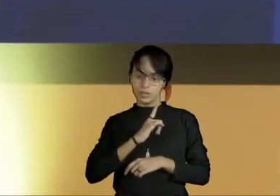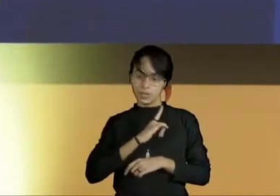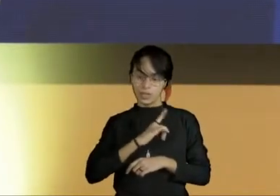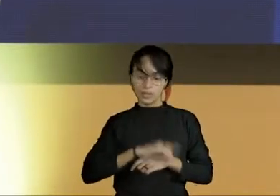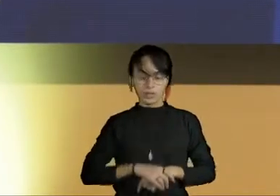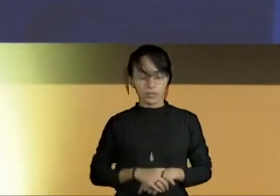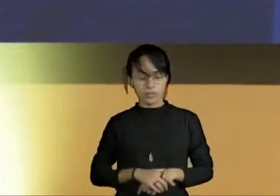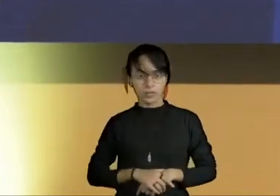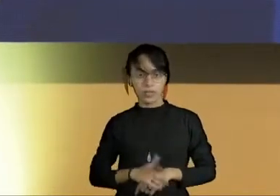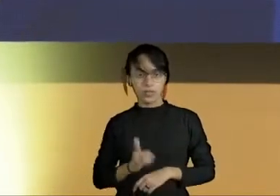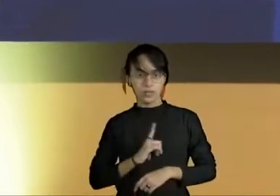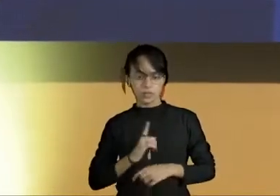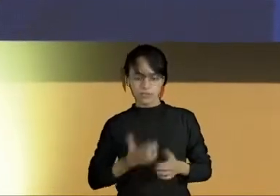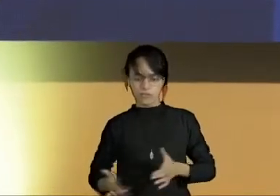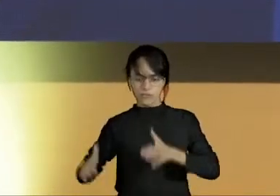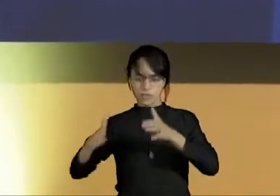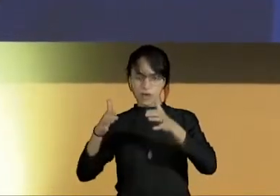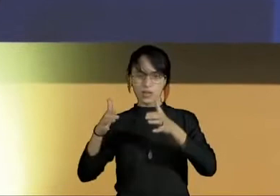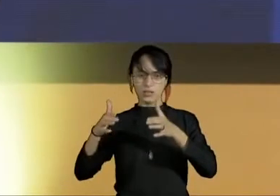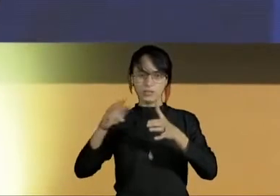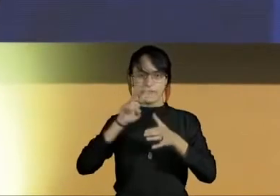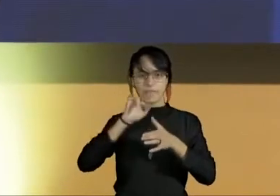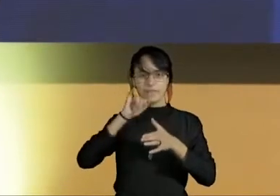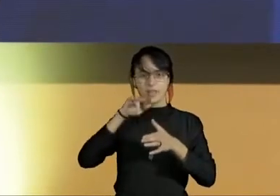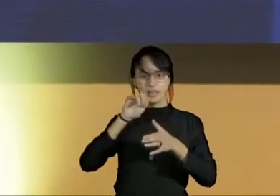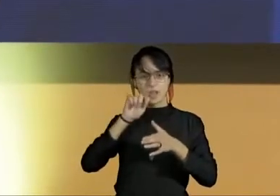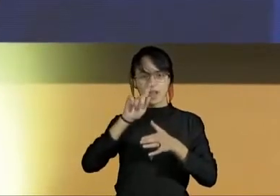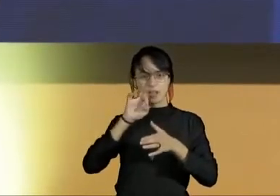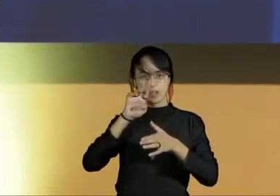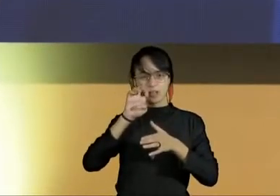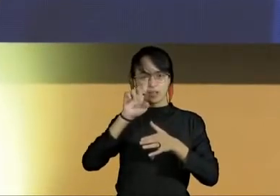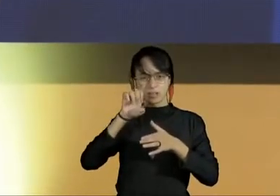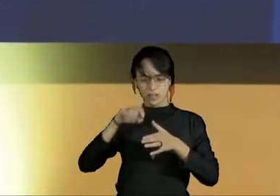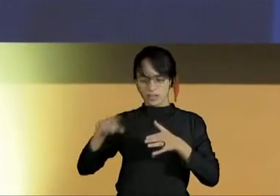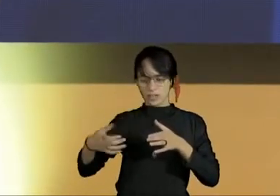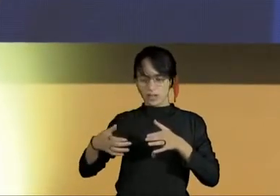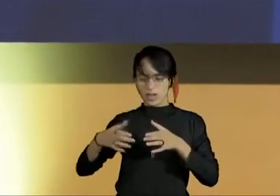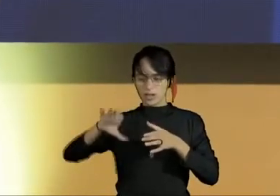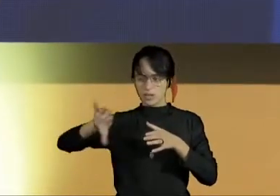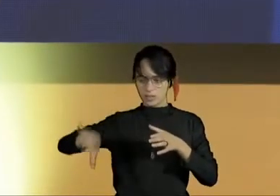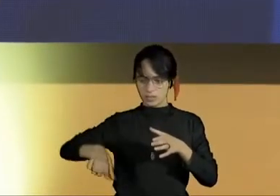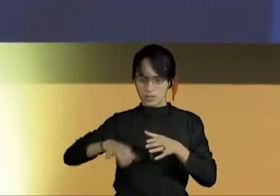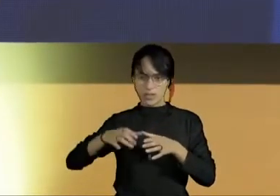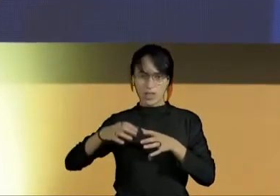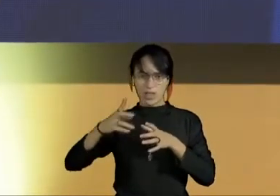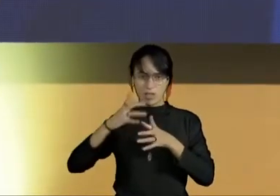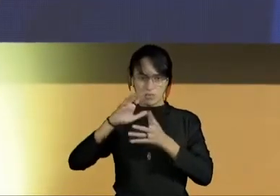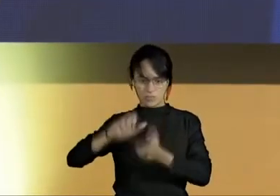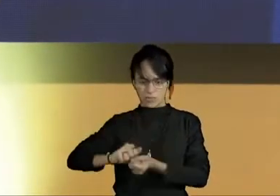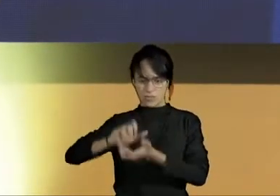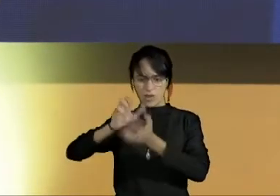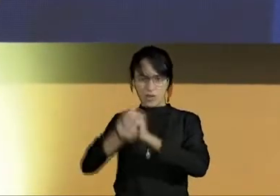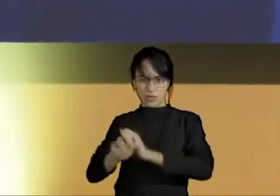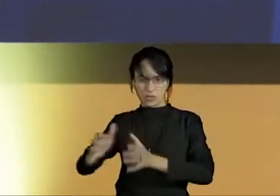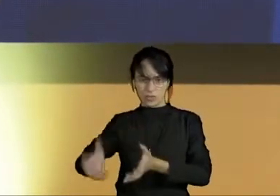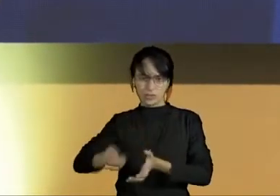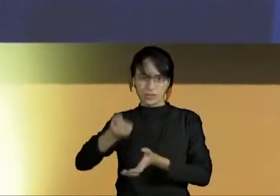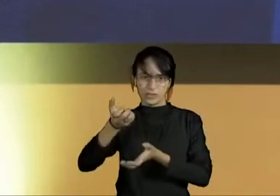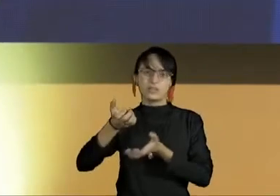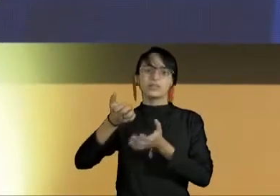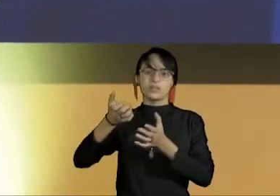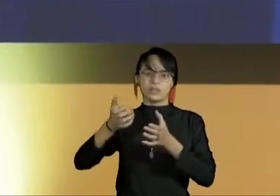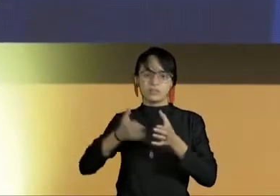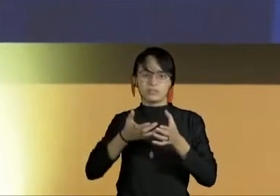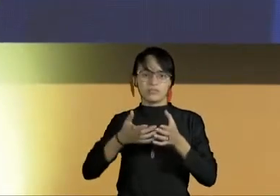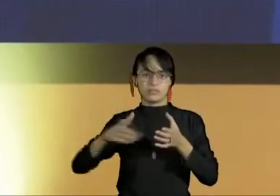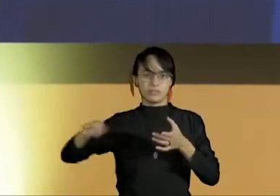estava ali um vaso cheio de vinagre, e embeberam de vinagre uma esponja, colocaram-na numa